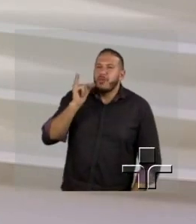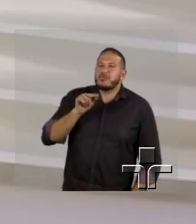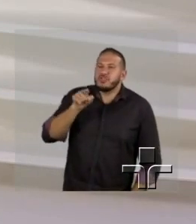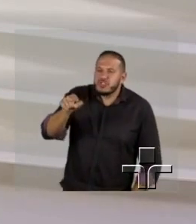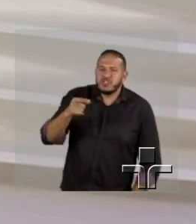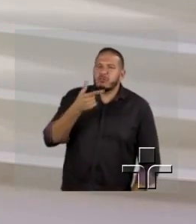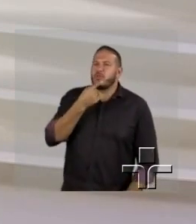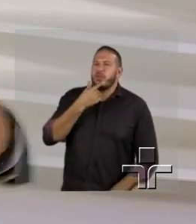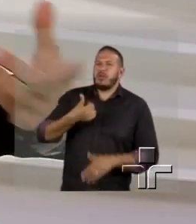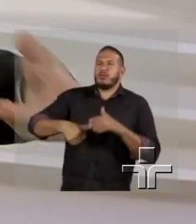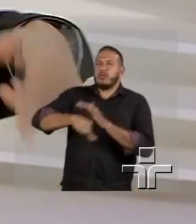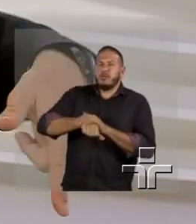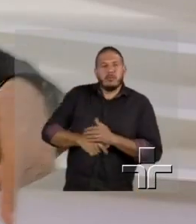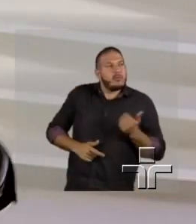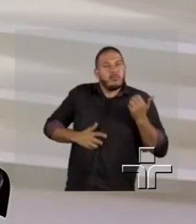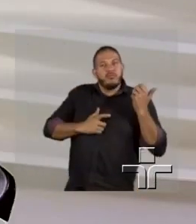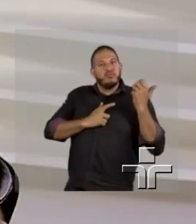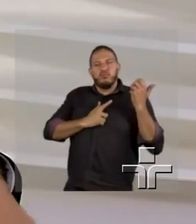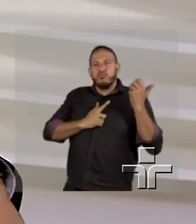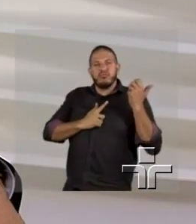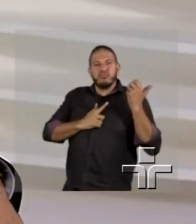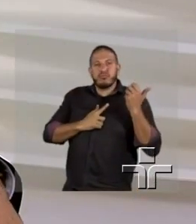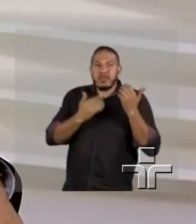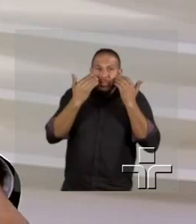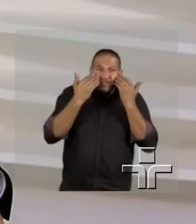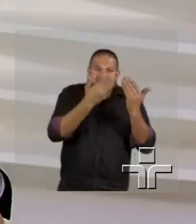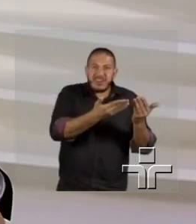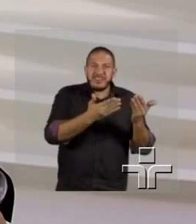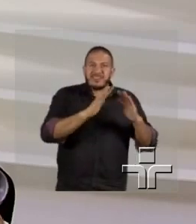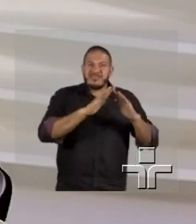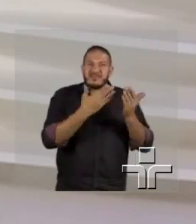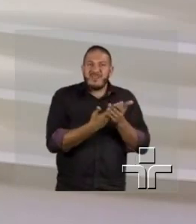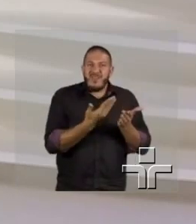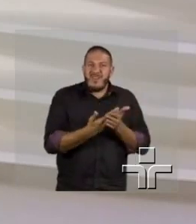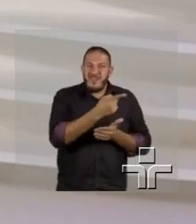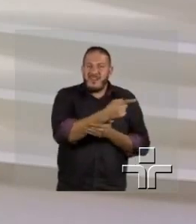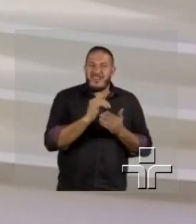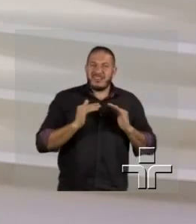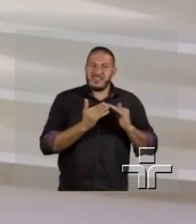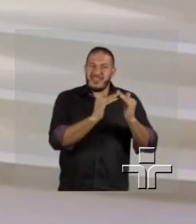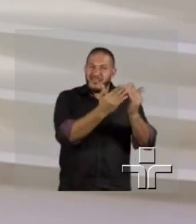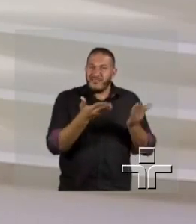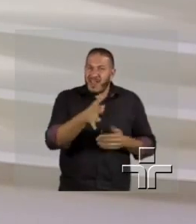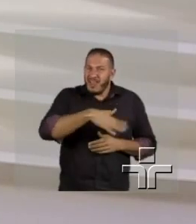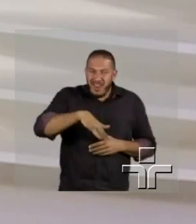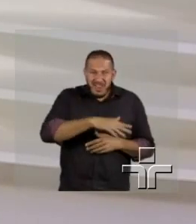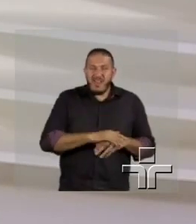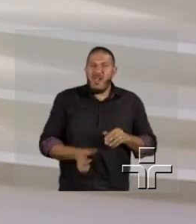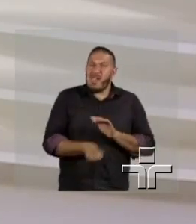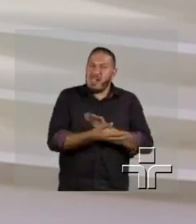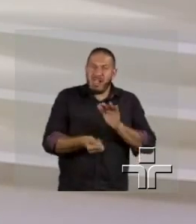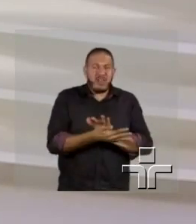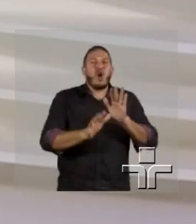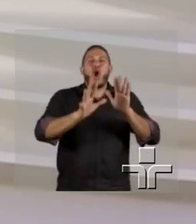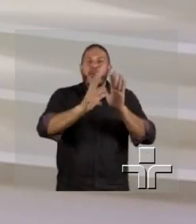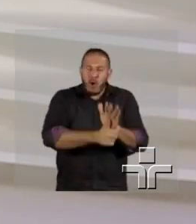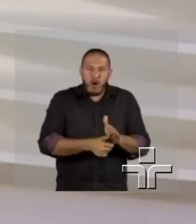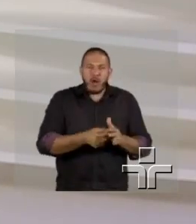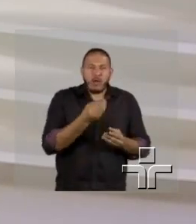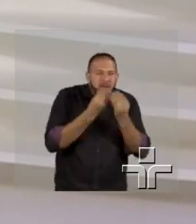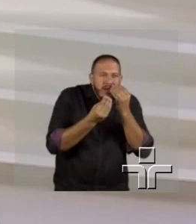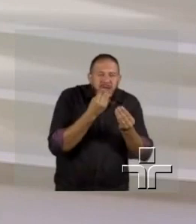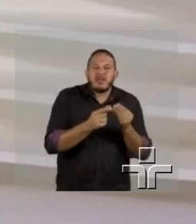fronteira, para o Paraguai, para o Uruguai, para a Argentina, para a Bolívia. Né? Então, tem que entrar o governo